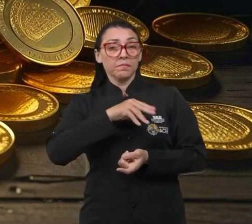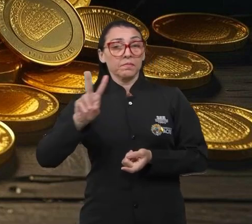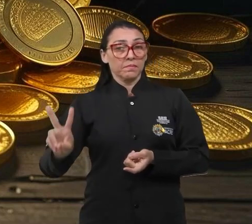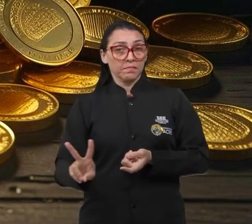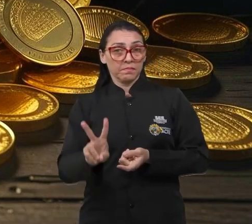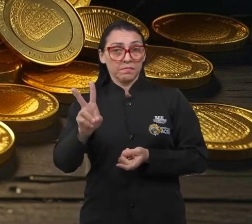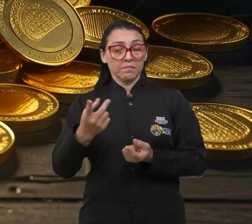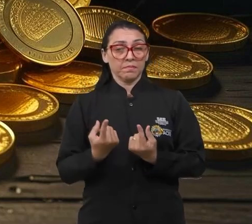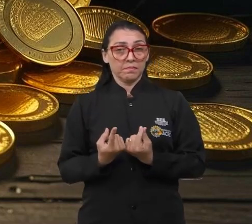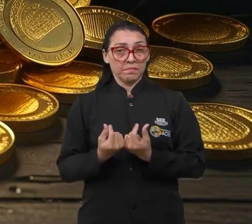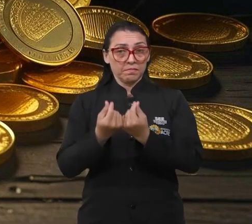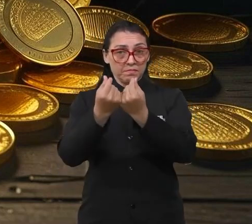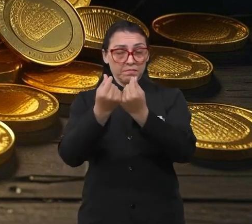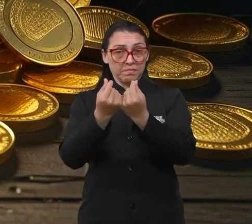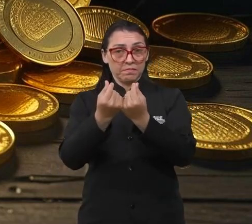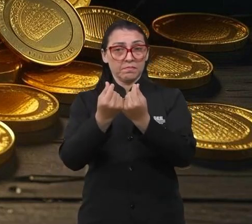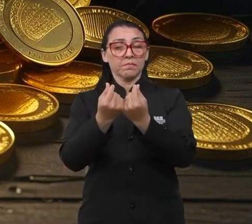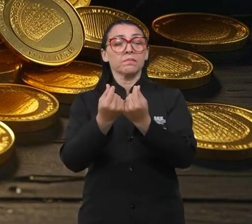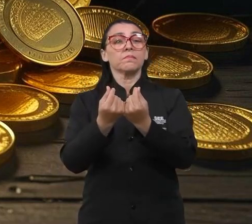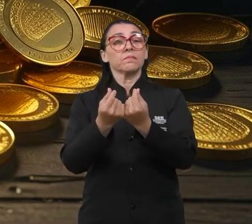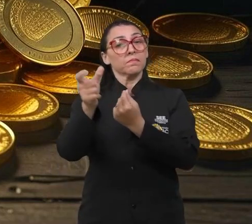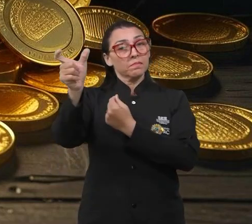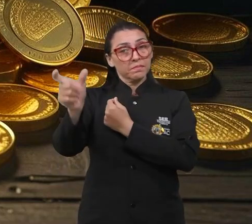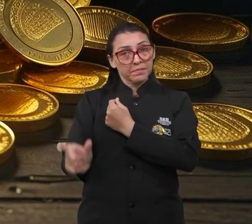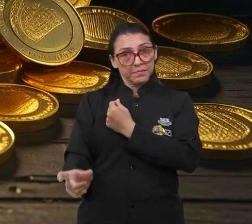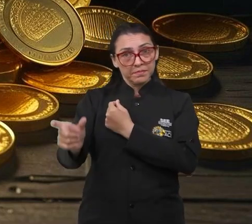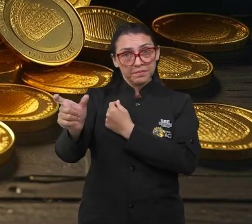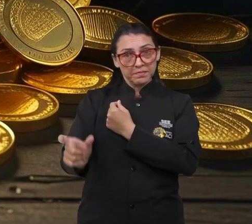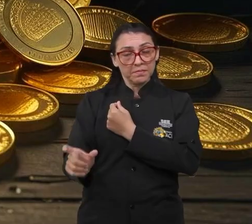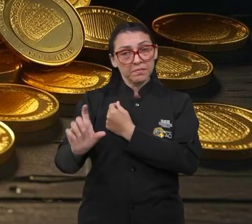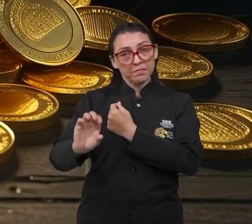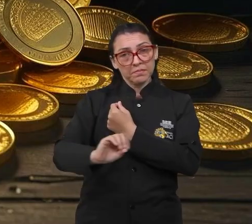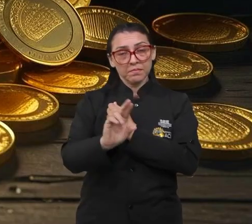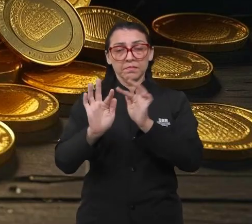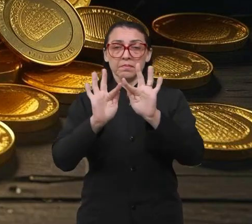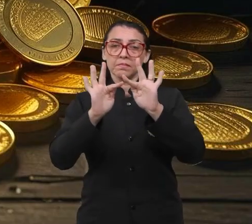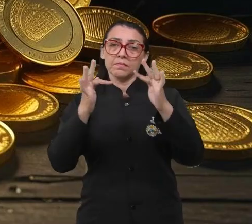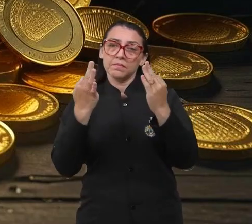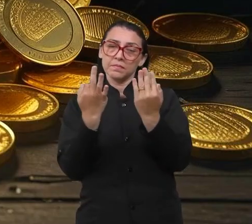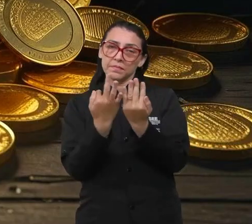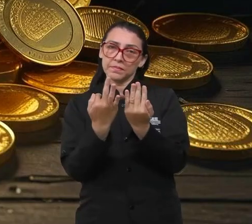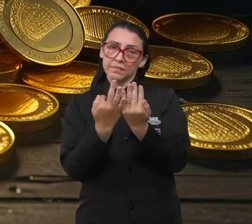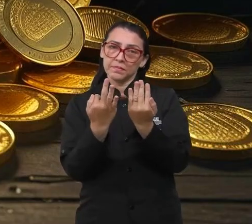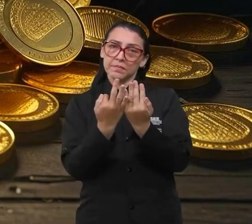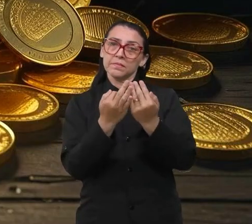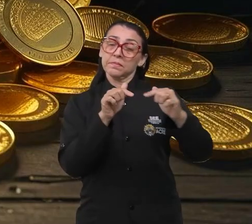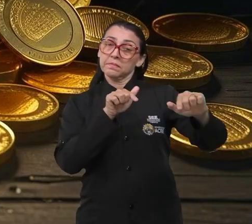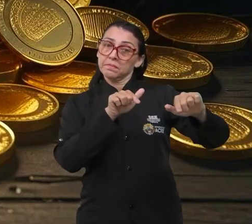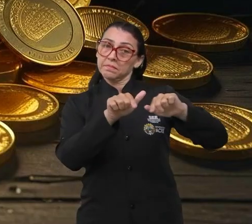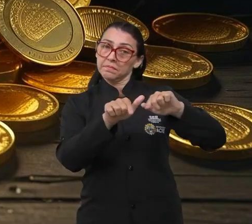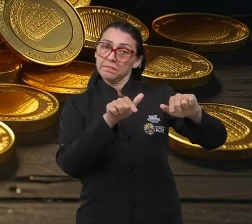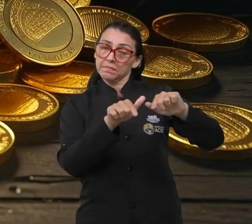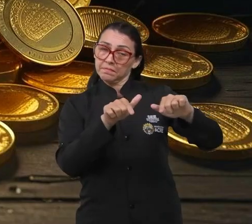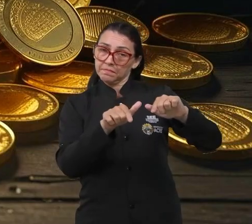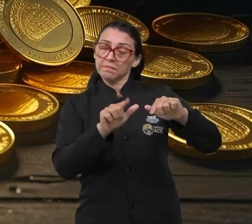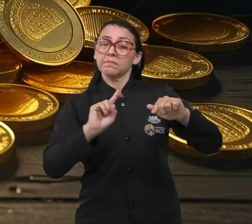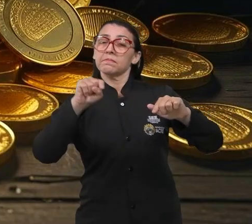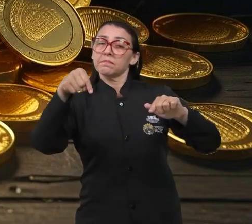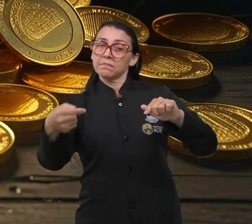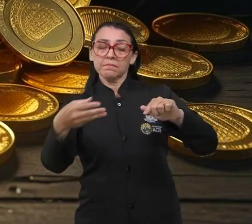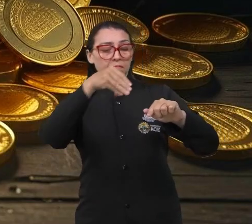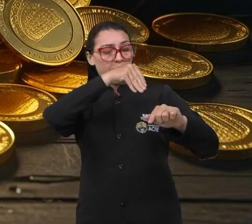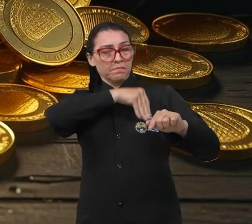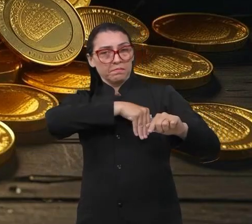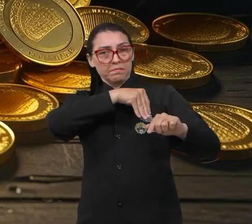valor monetário recebido por um indivíduo ou família proveniente do trabalho. Vou